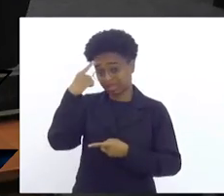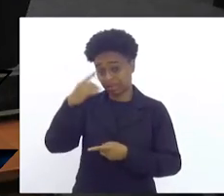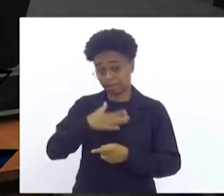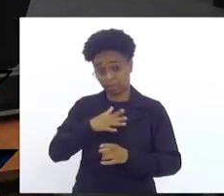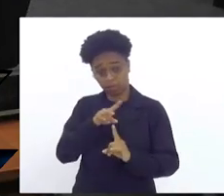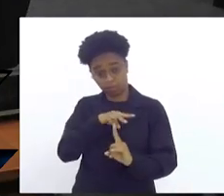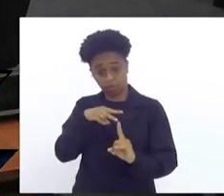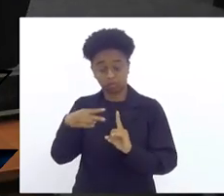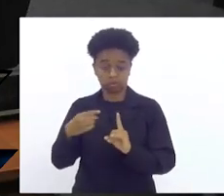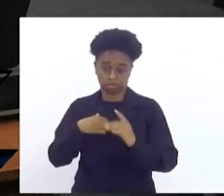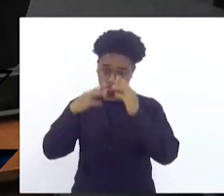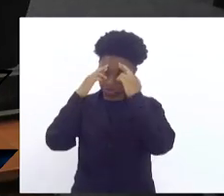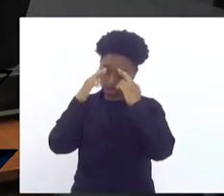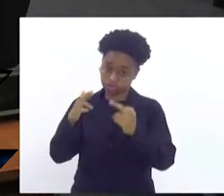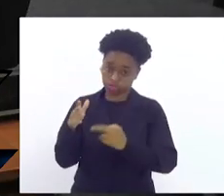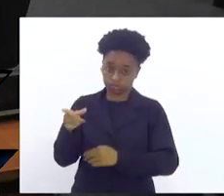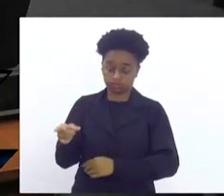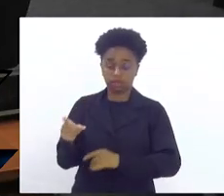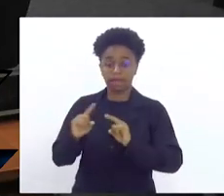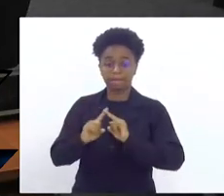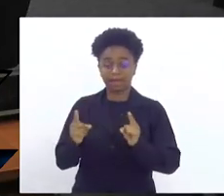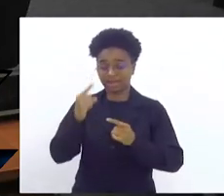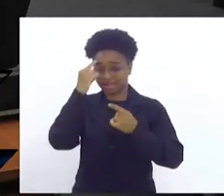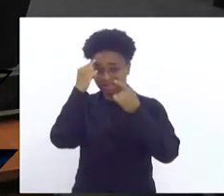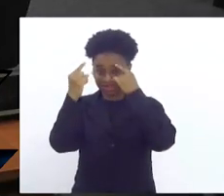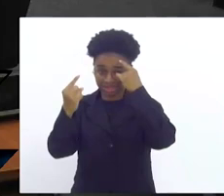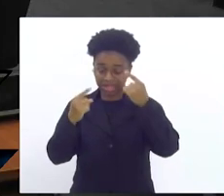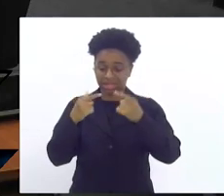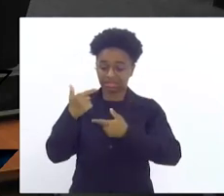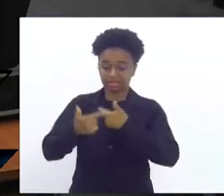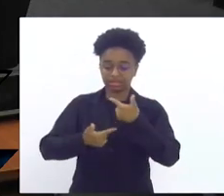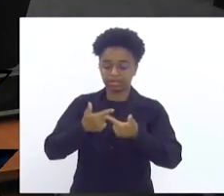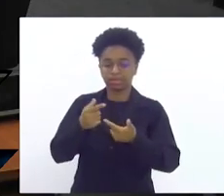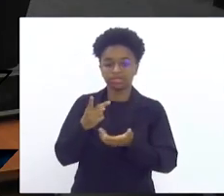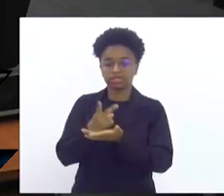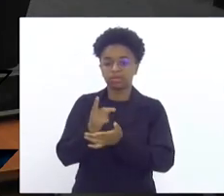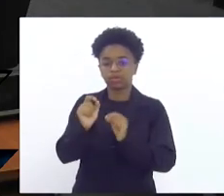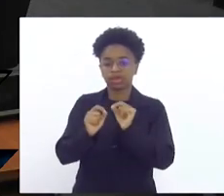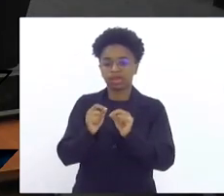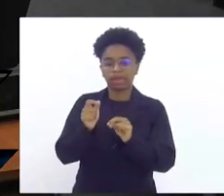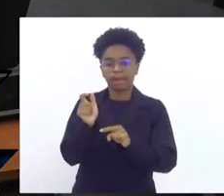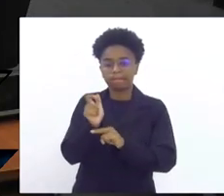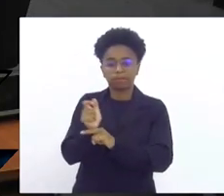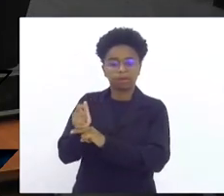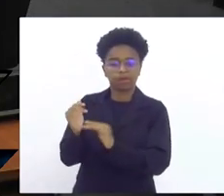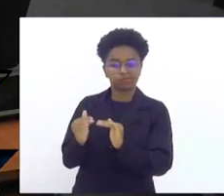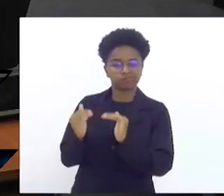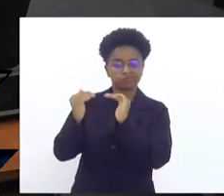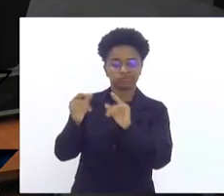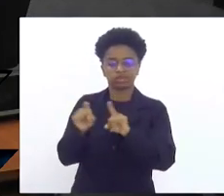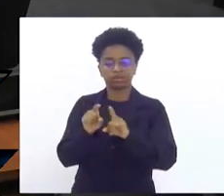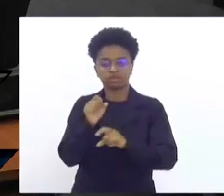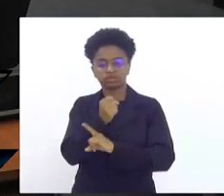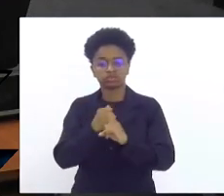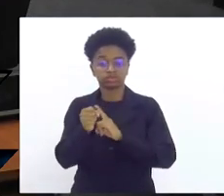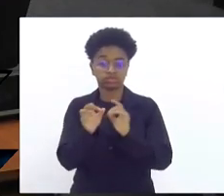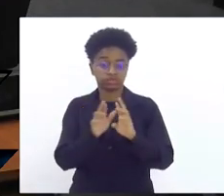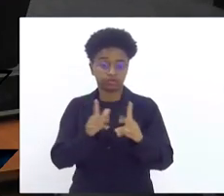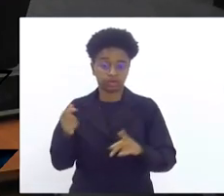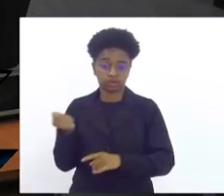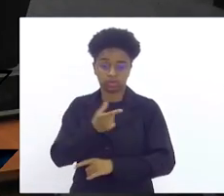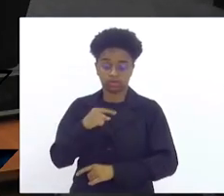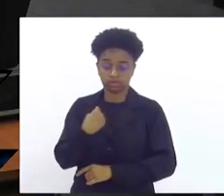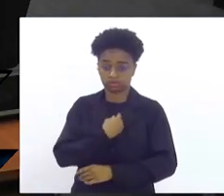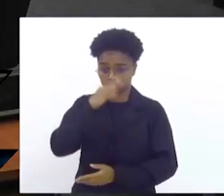de vista com todo respeito ao colega são ideias que não que trabalham não tão autoritário num tom de sociedade diferente daquilo que nós